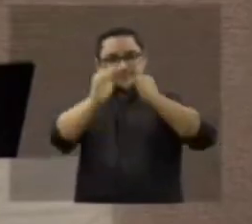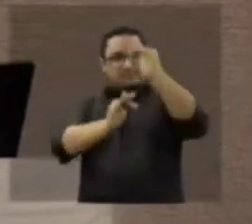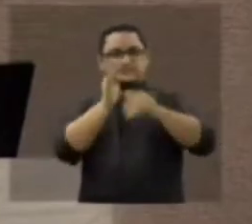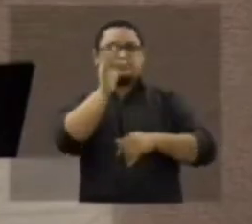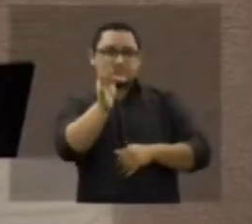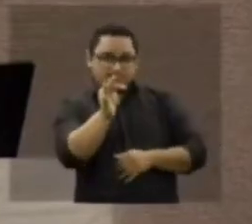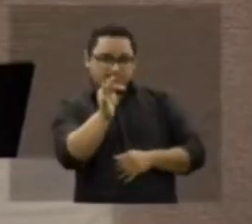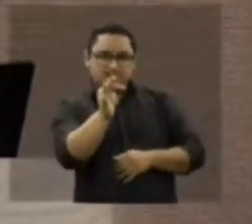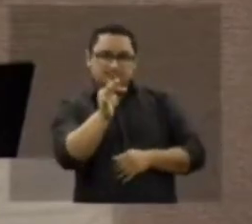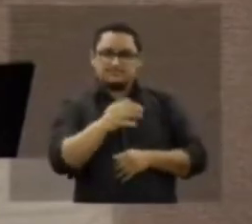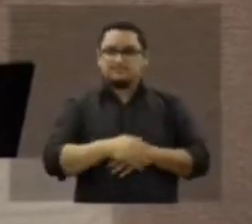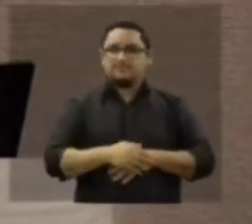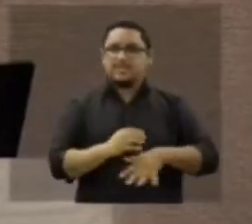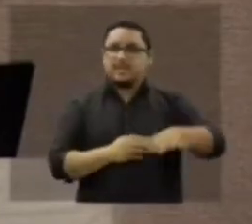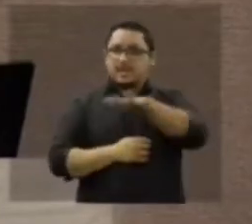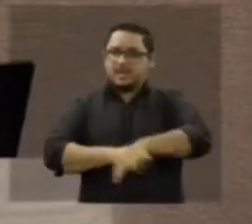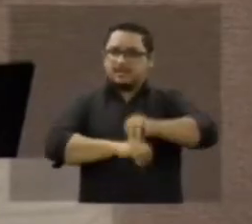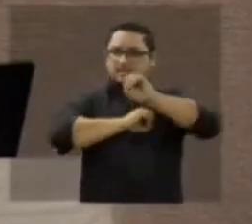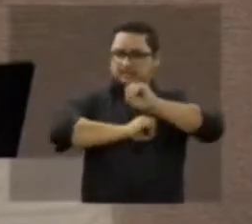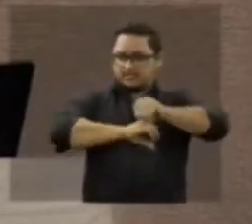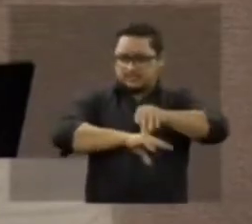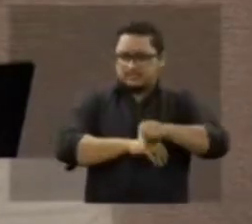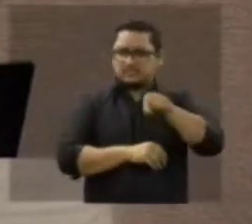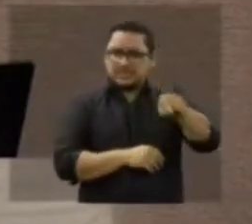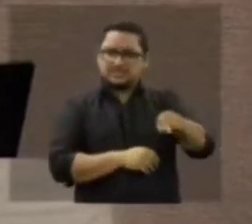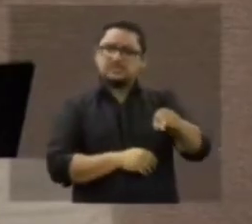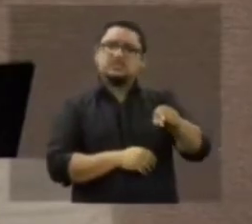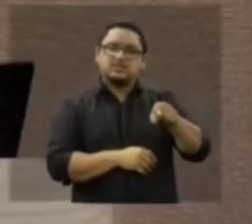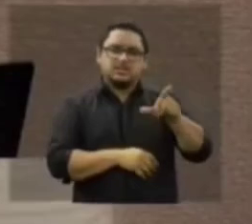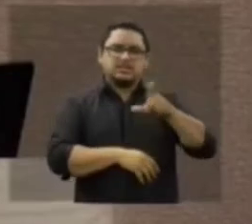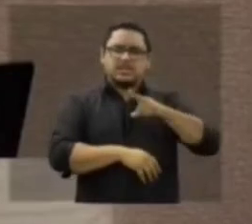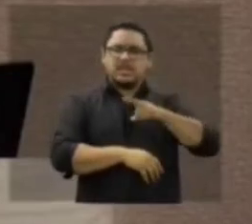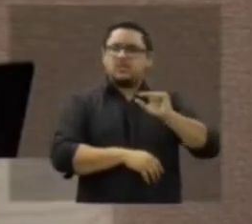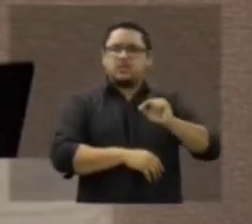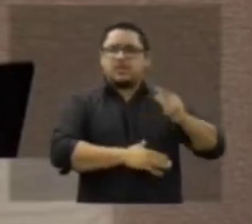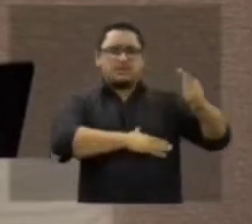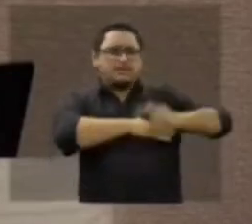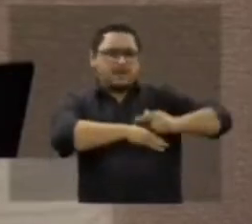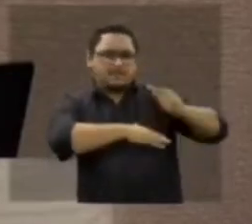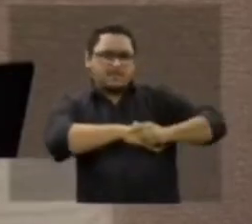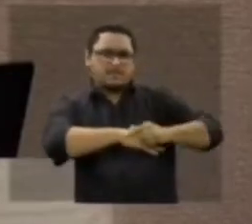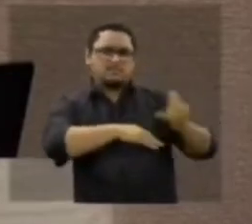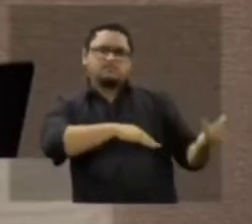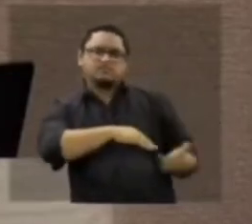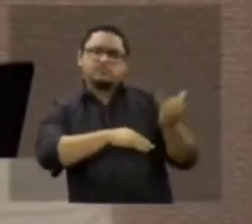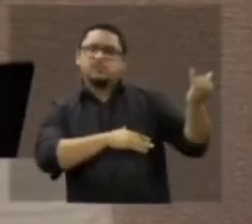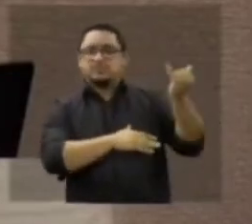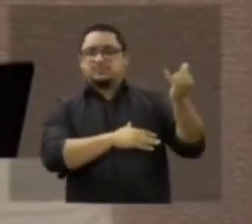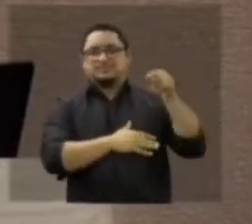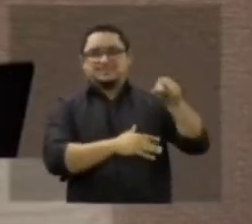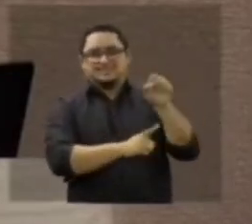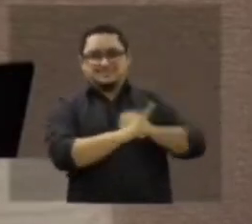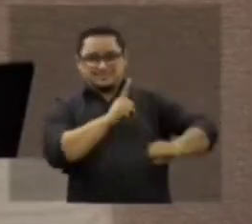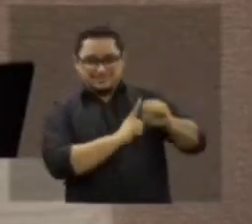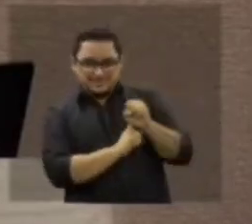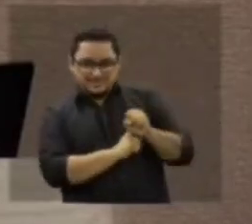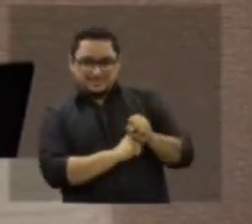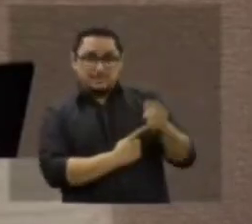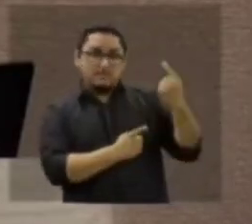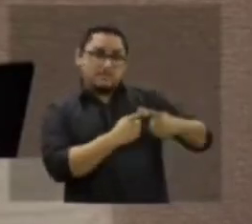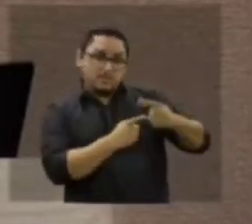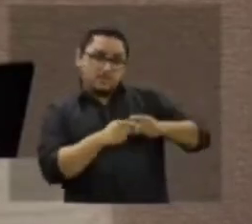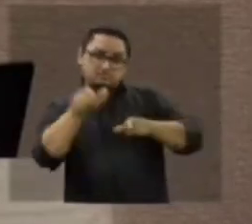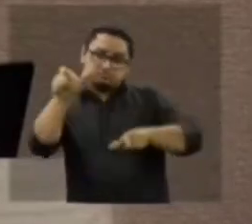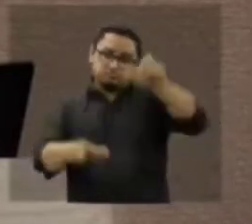futuro a educação tem desempenho e desempenhado um papel crucial na sociedade de Israel transmitindo aos